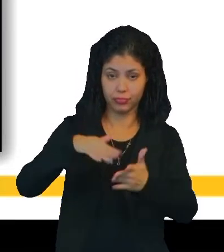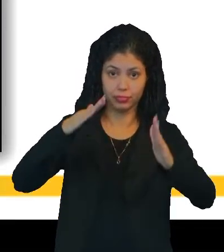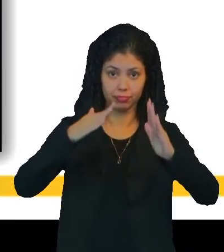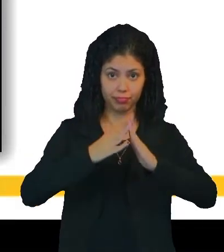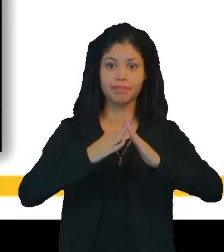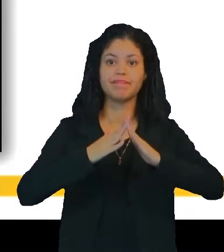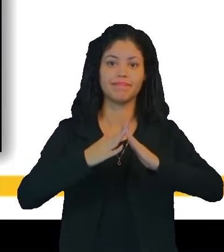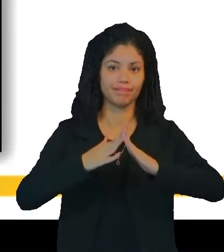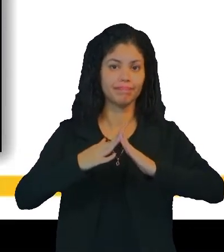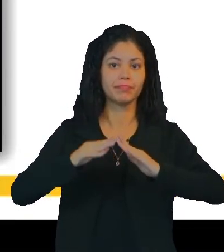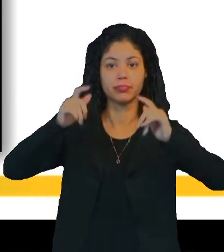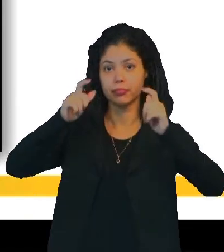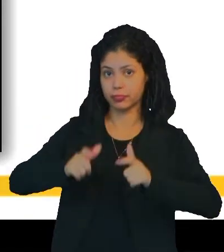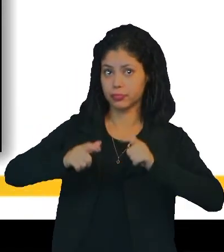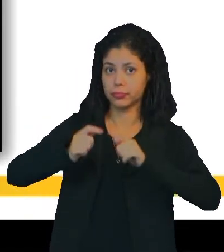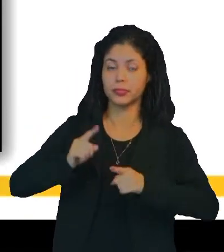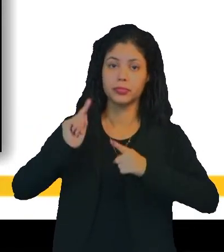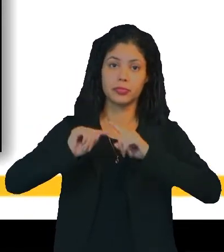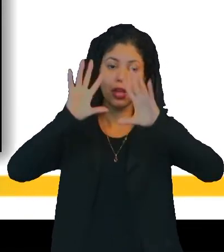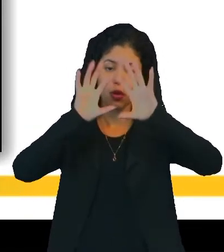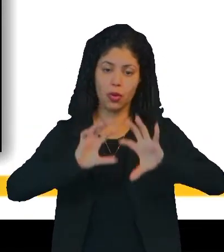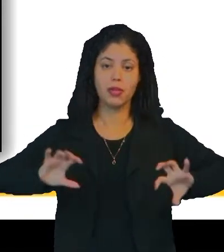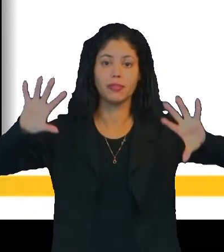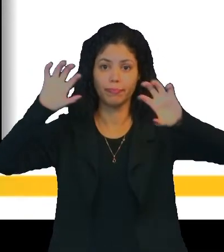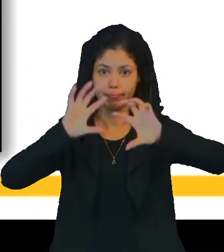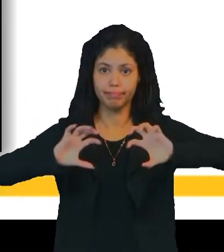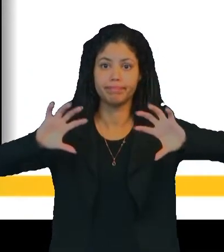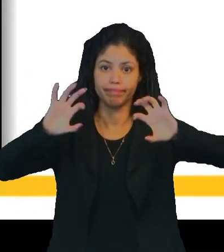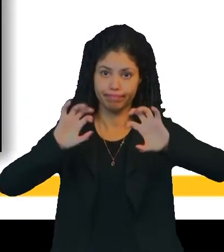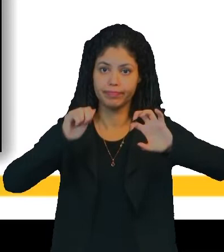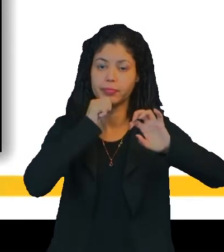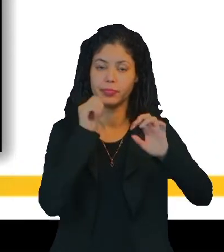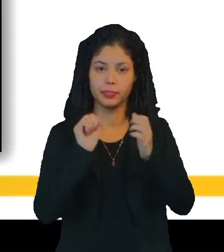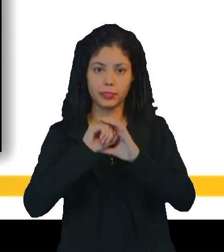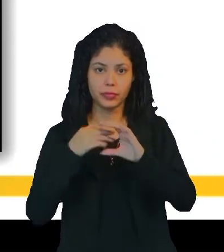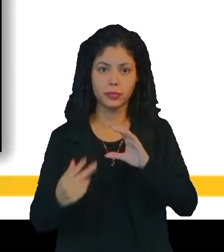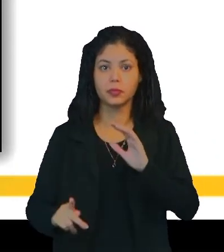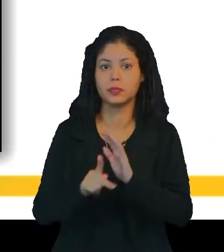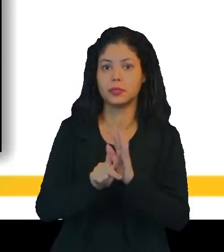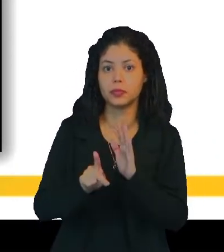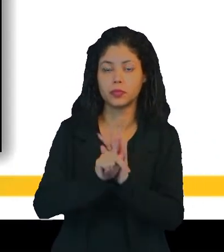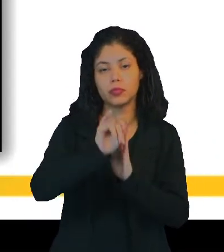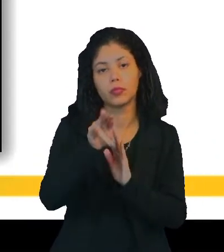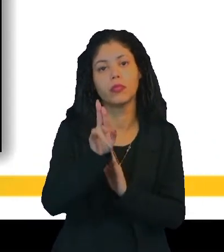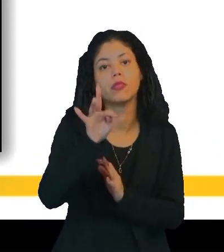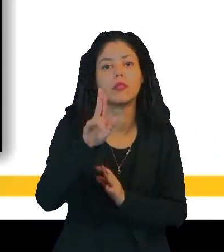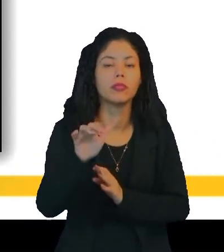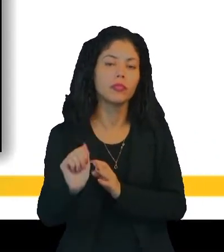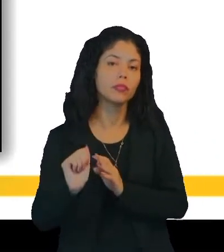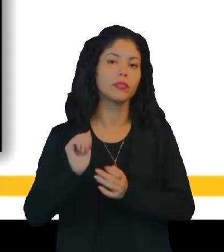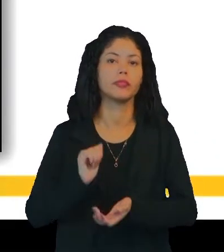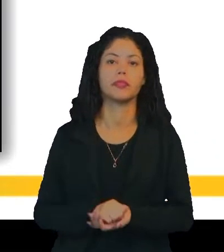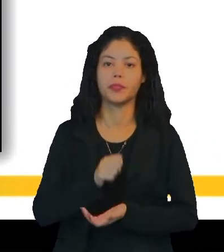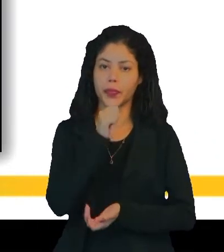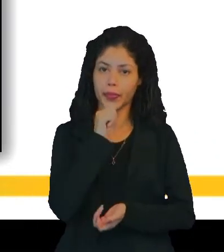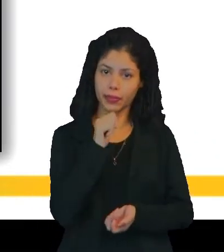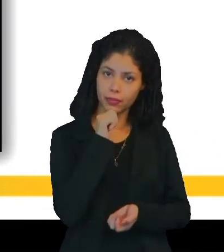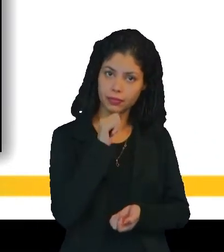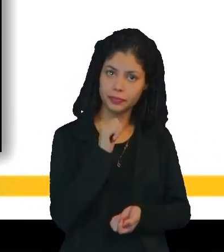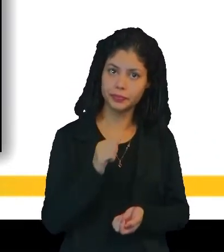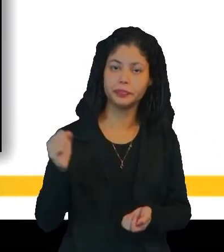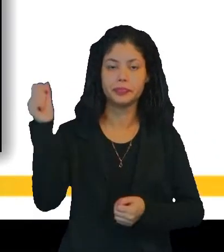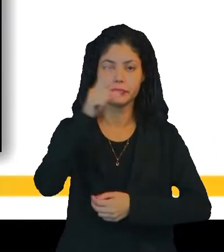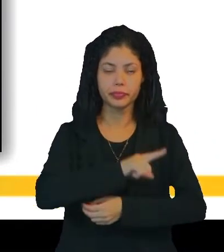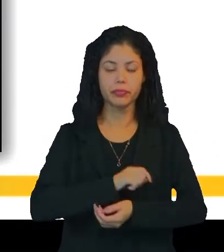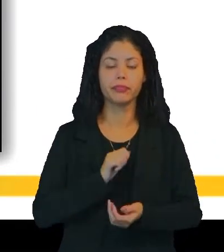casas formadas nem nesses planetas, né? Então, eles têm características muito interessantes, principalmente Júpiter, né, que é um dos integrantes do Sistema